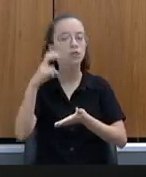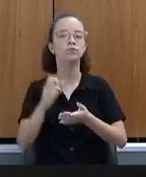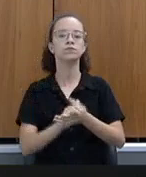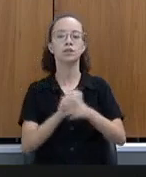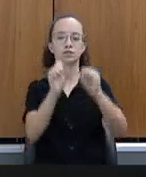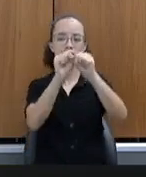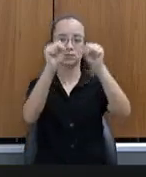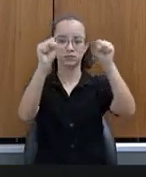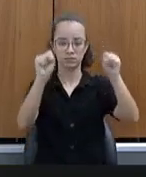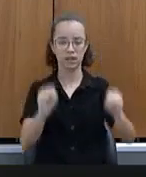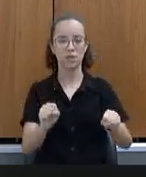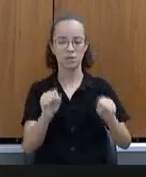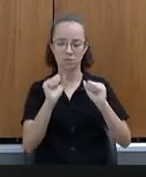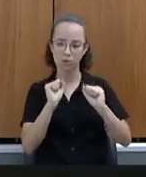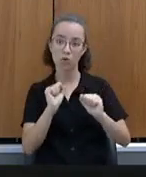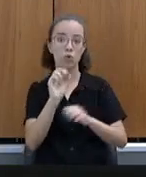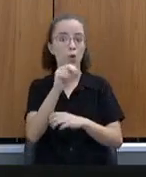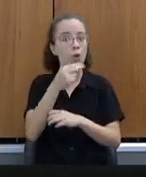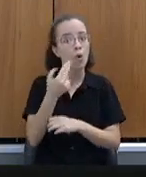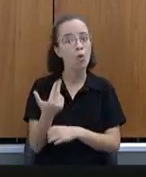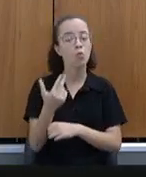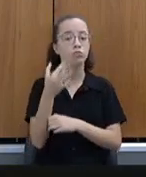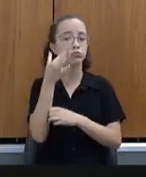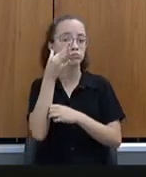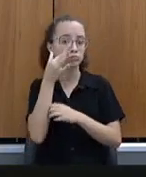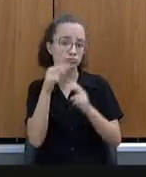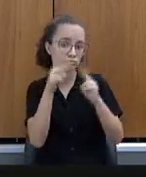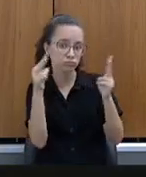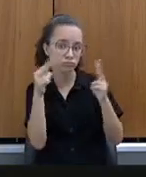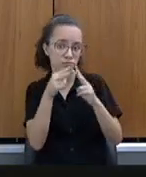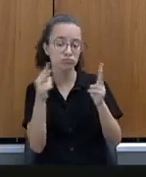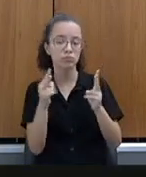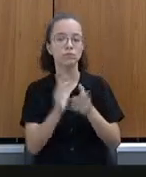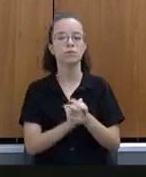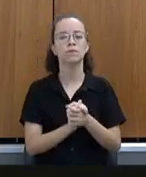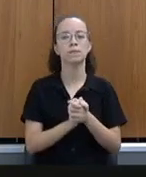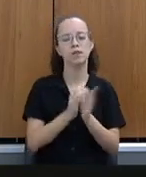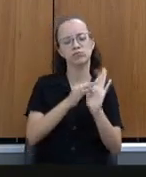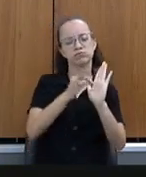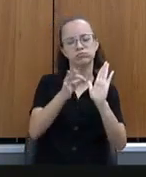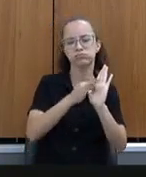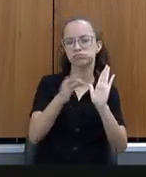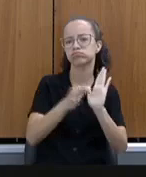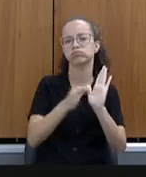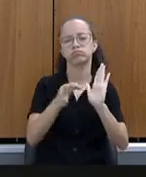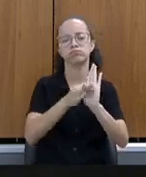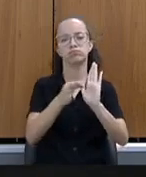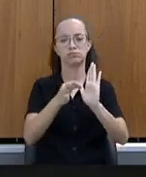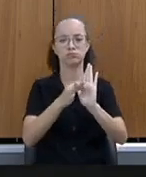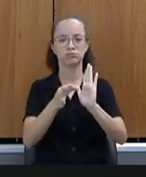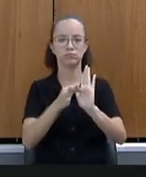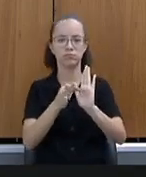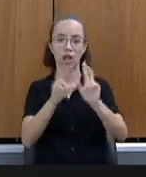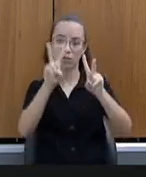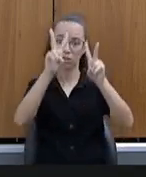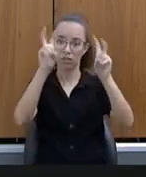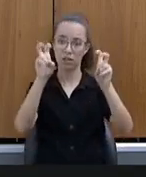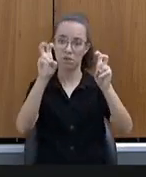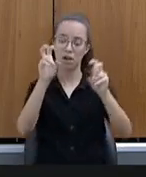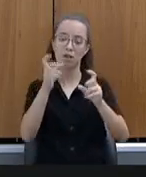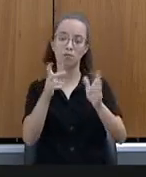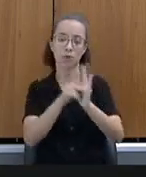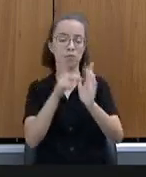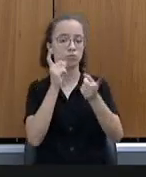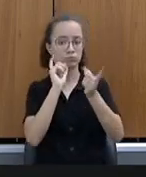silés ou pessoalmente requerimentos contendo recomendações referentes ao tema abordado